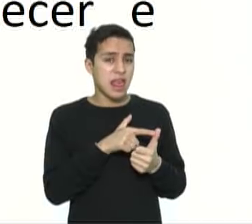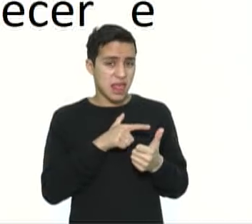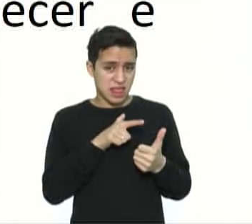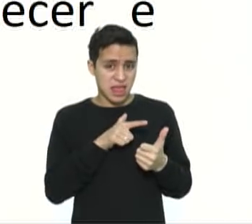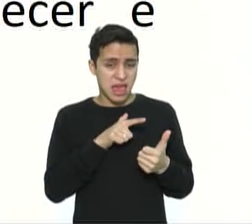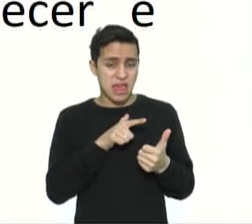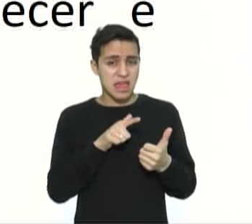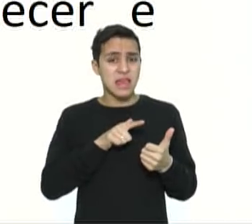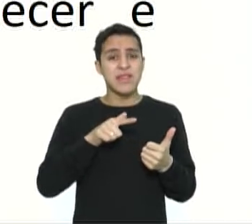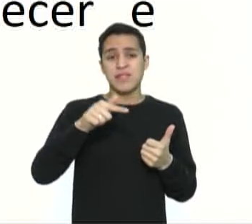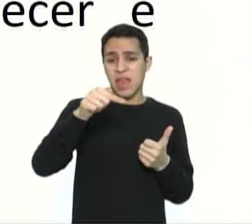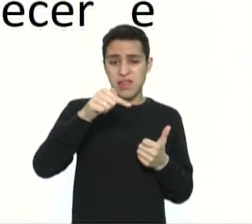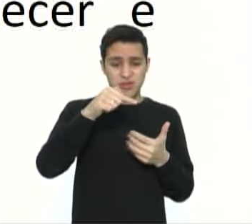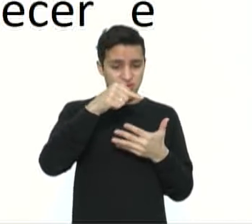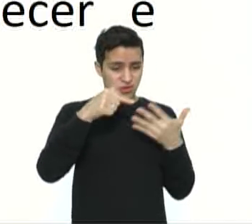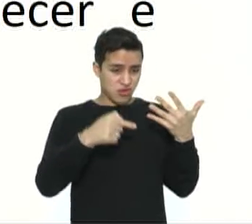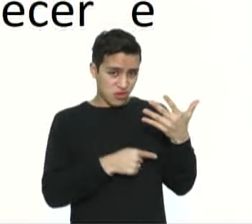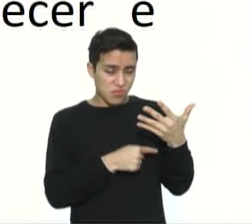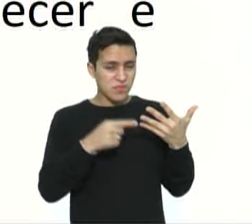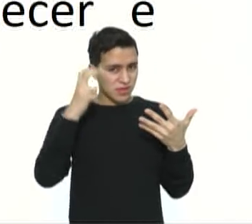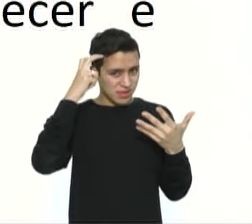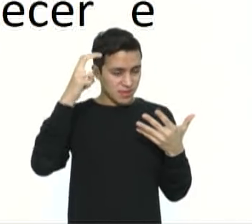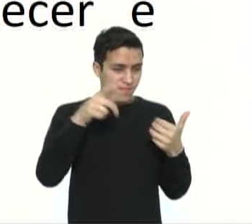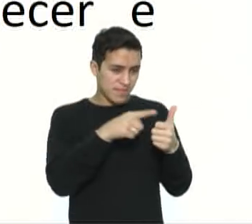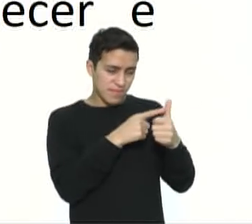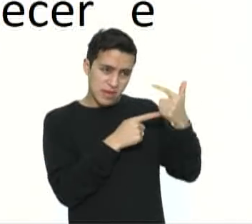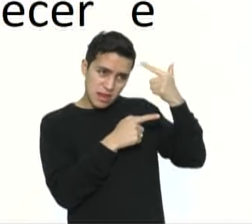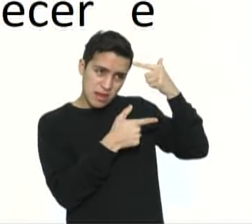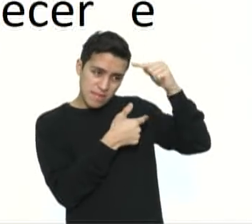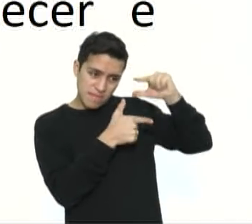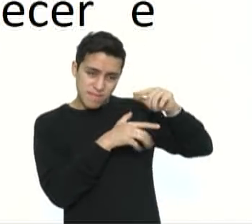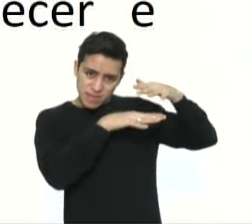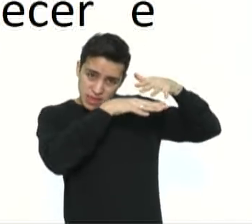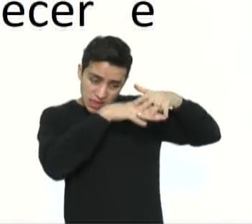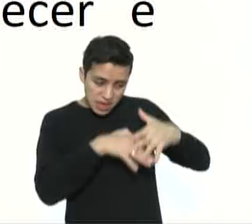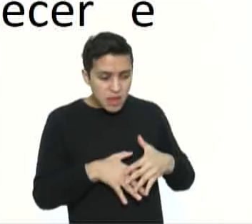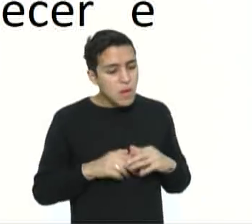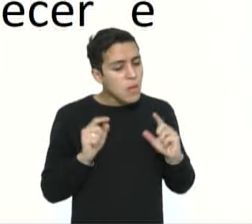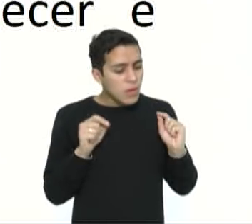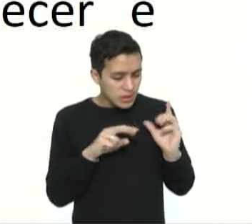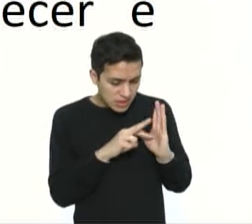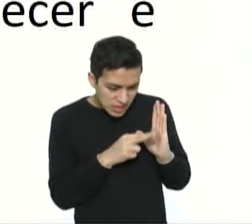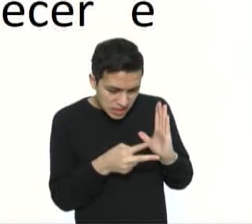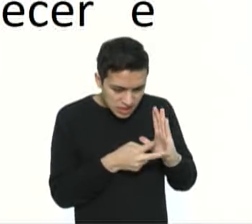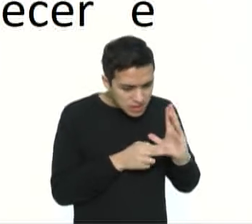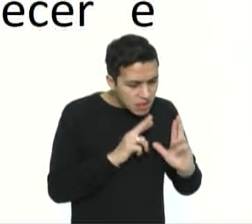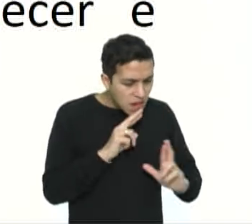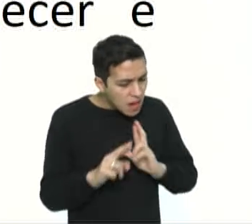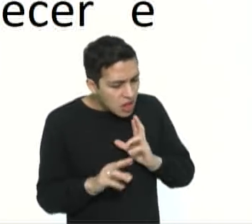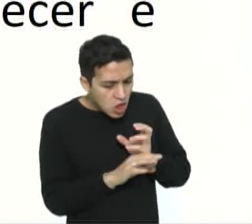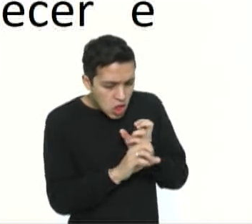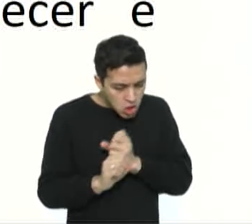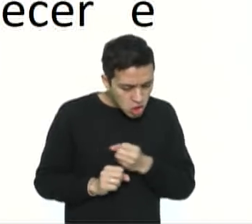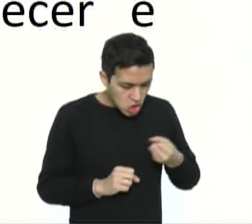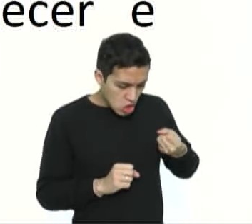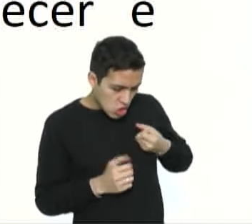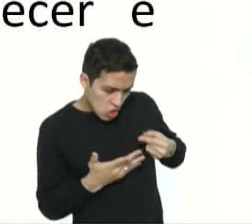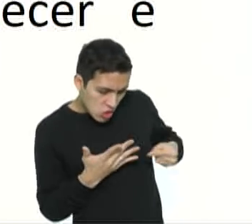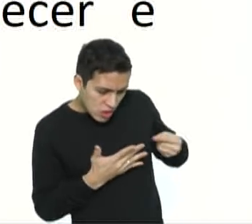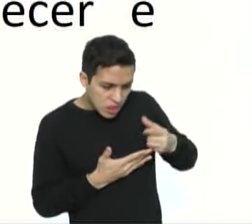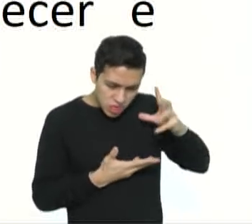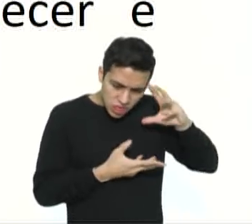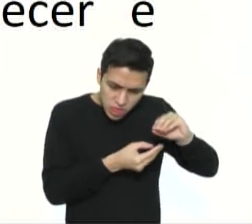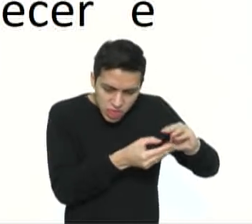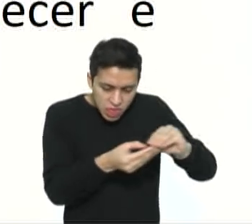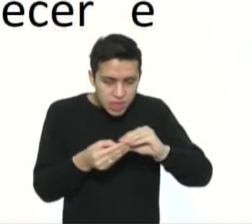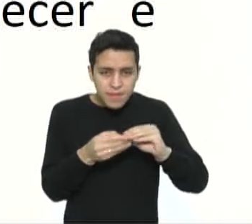de inteligência. Primeira, lógico-matemática. É a capacidade de realizar operações numéricas e de fazer